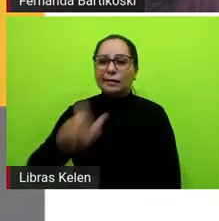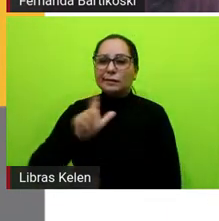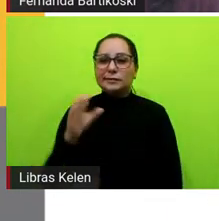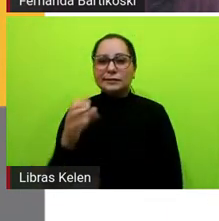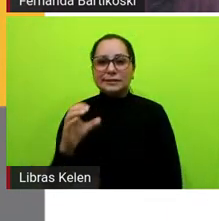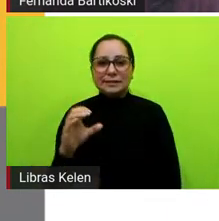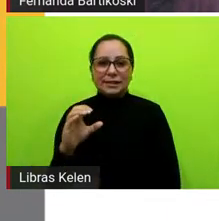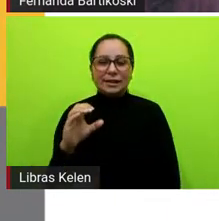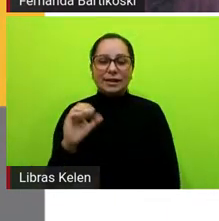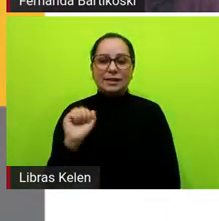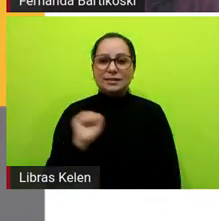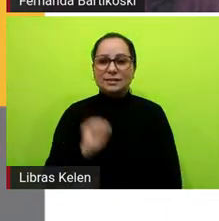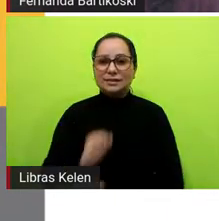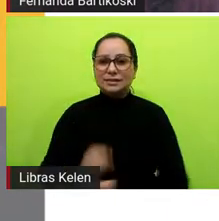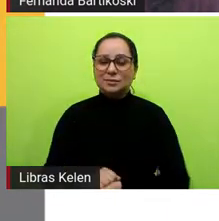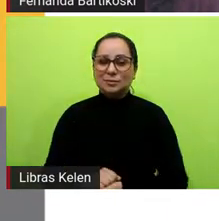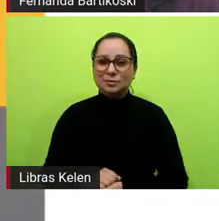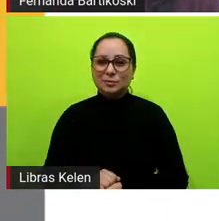né?